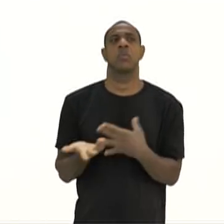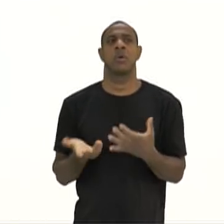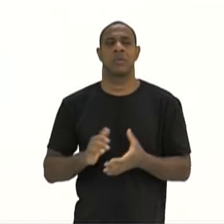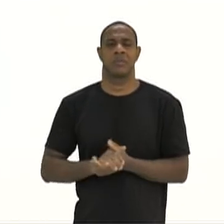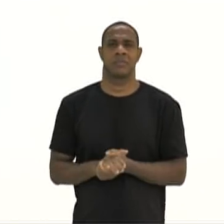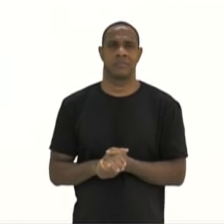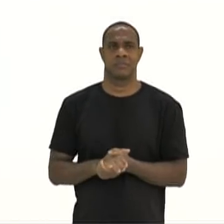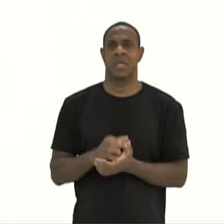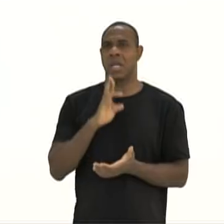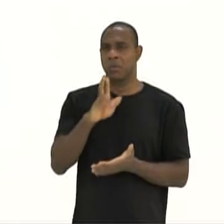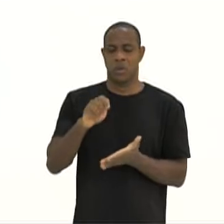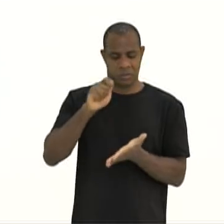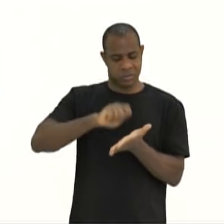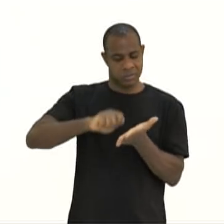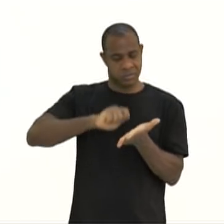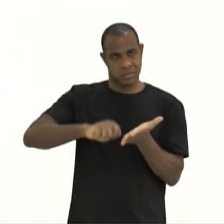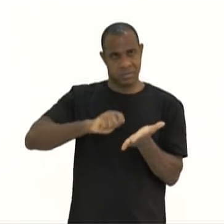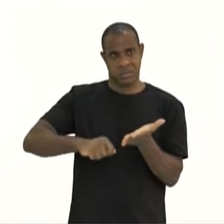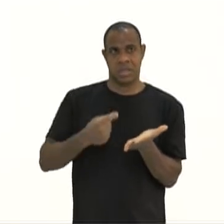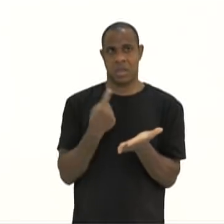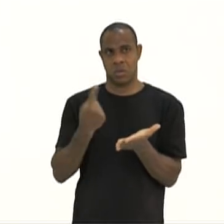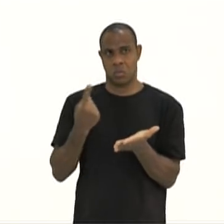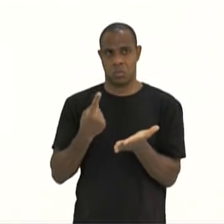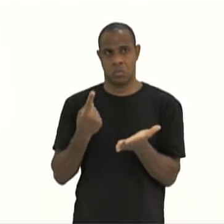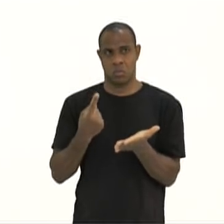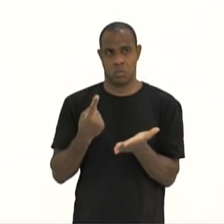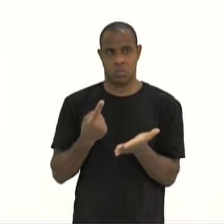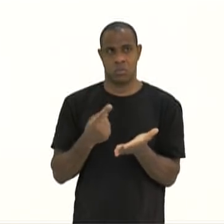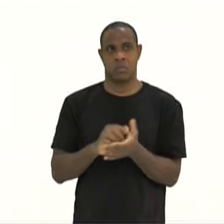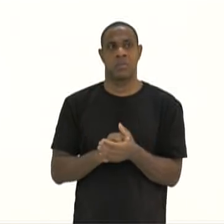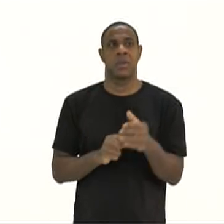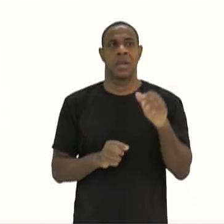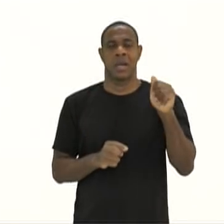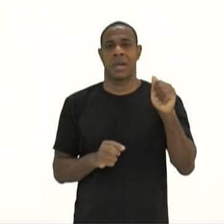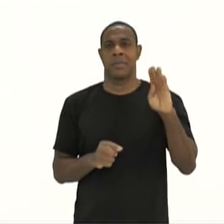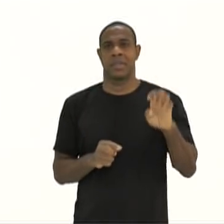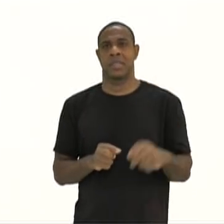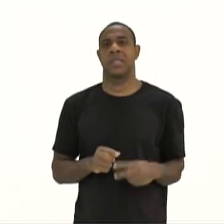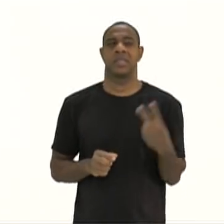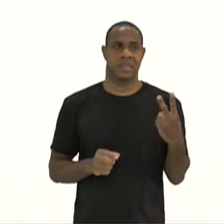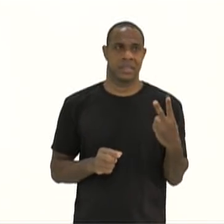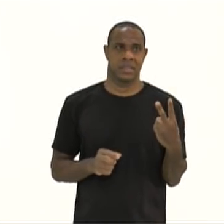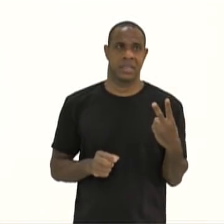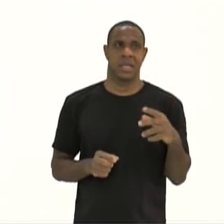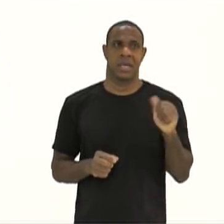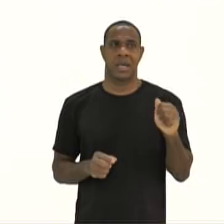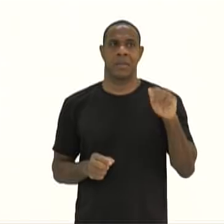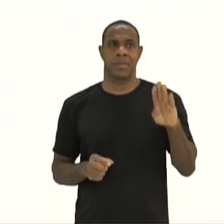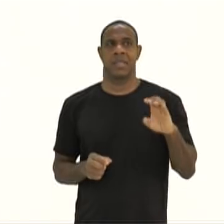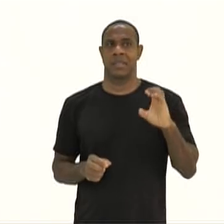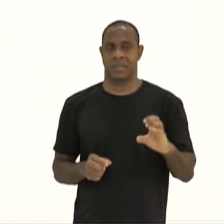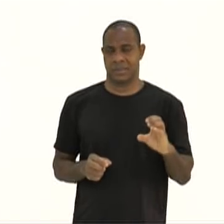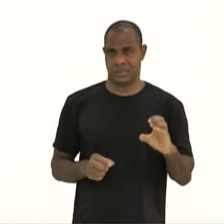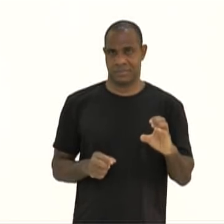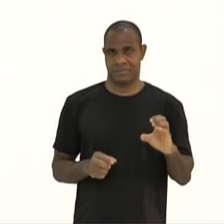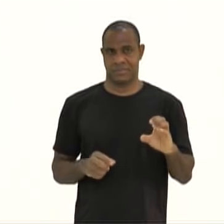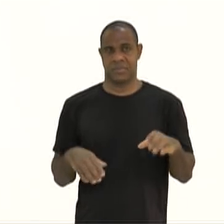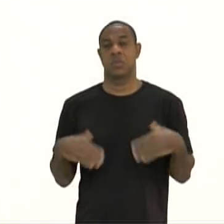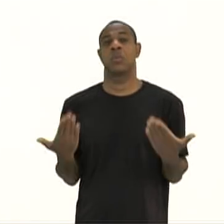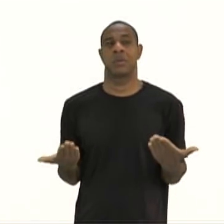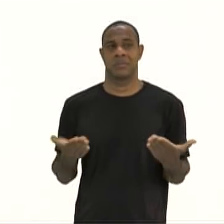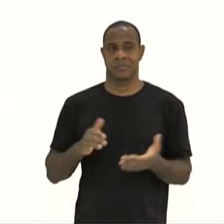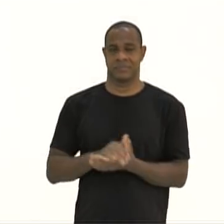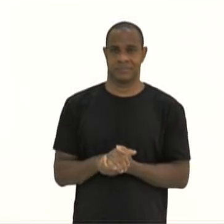Responde no seu caderno rapidinho, número 1, letra A, B ou C? Número 2, A, B ou C? E